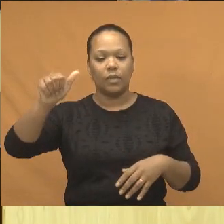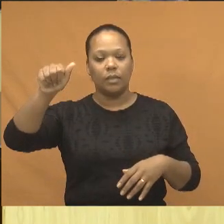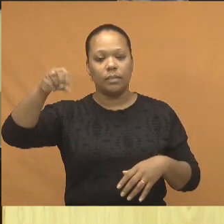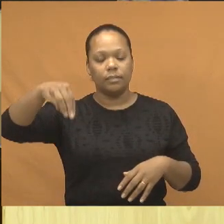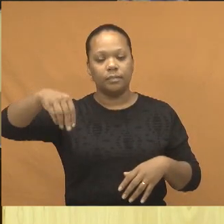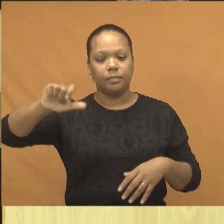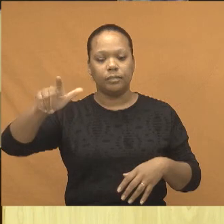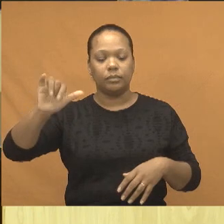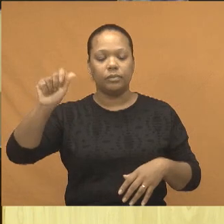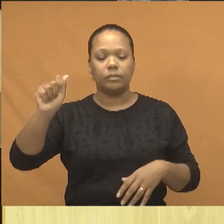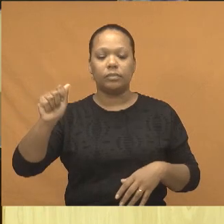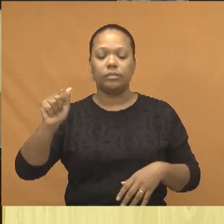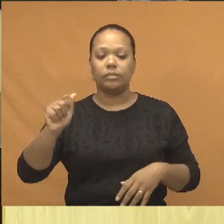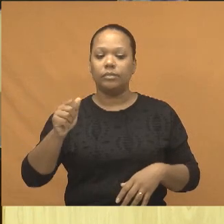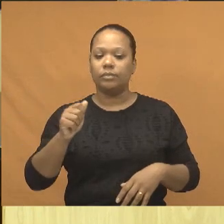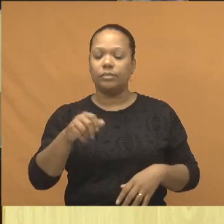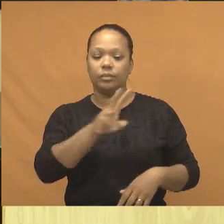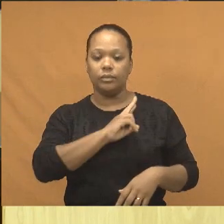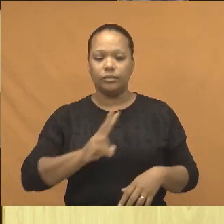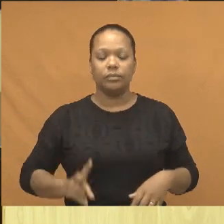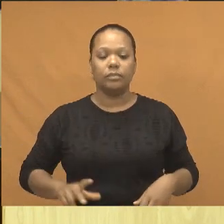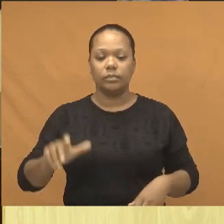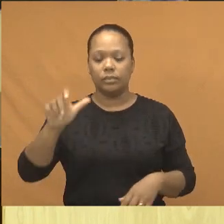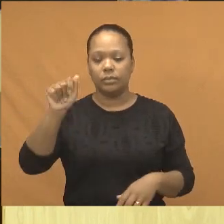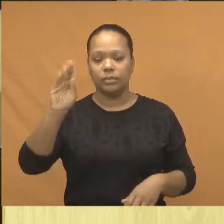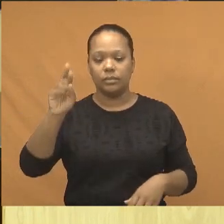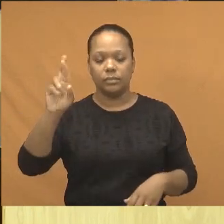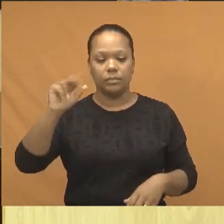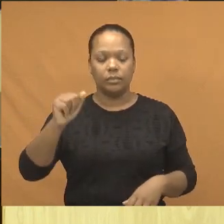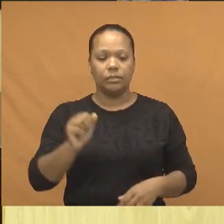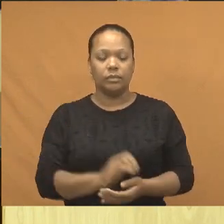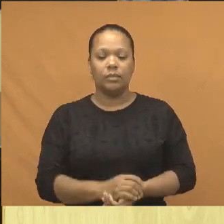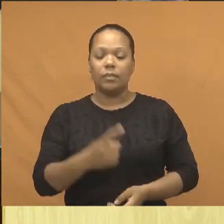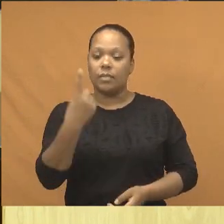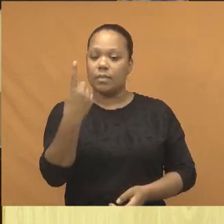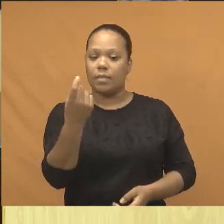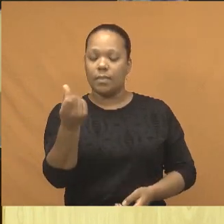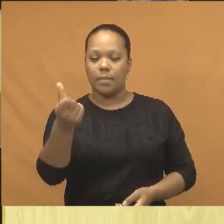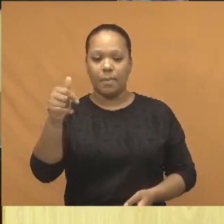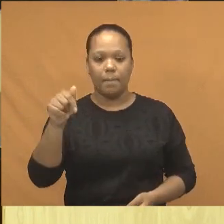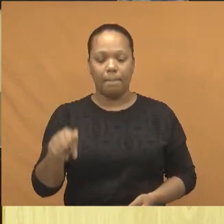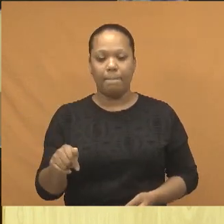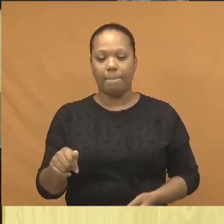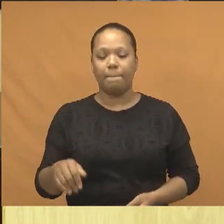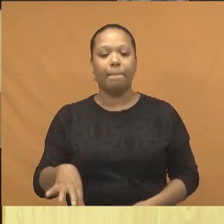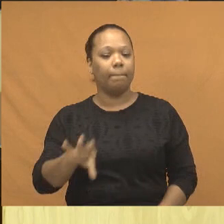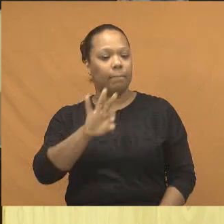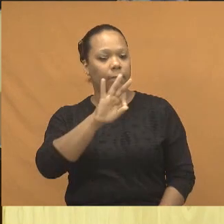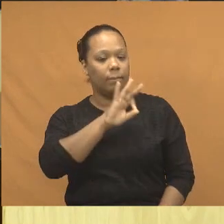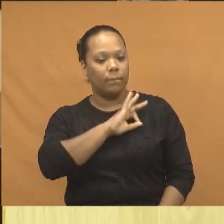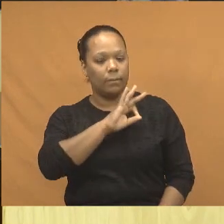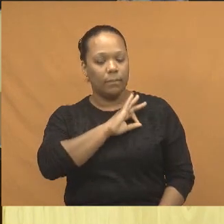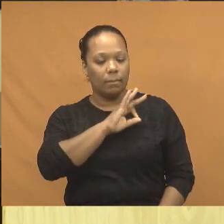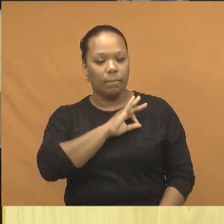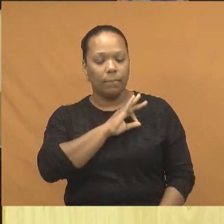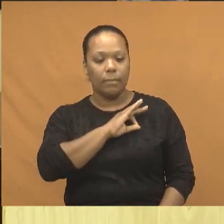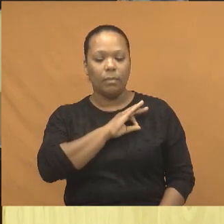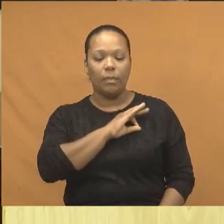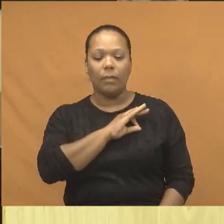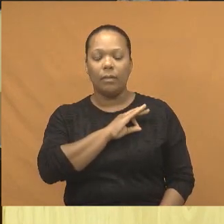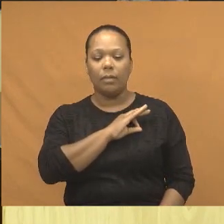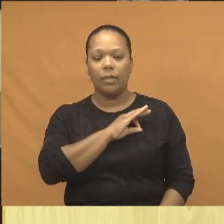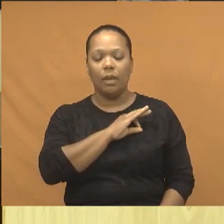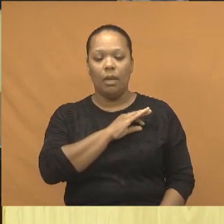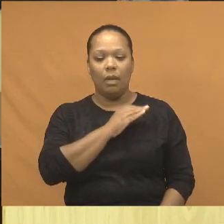Autoria, vereador Abner de Madureira. Requerimento número 167. Ao 41º Batalhão de Polícia Militar